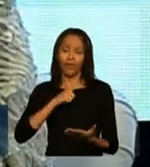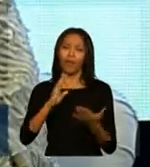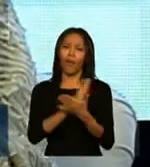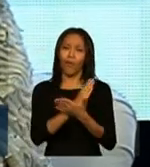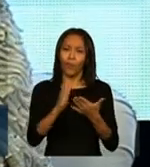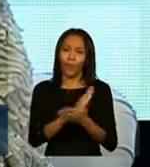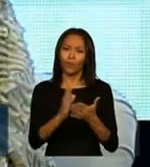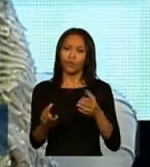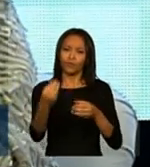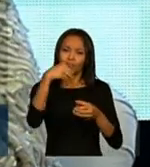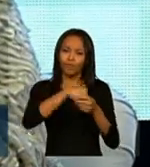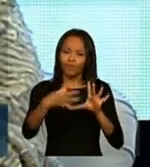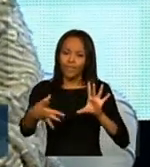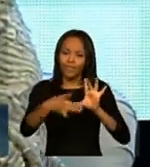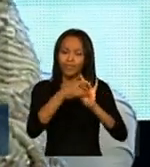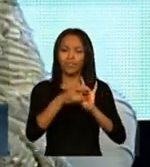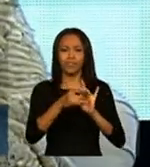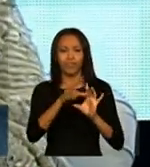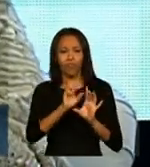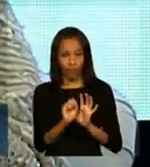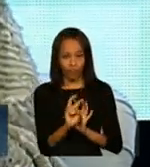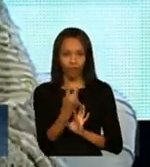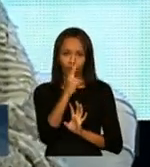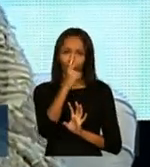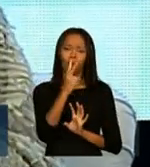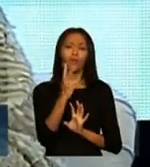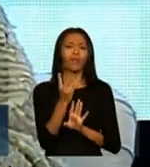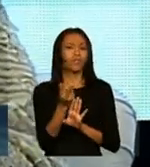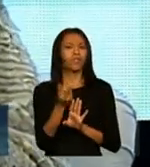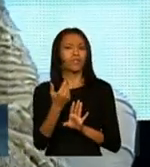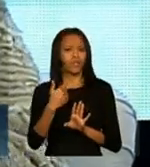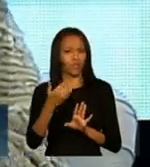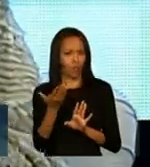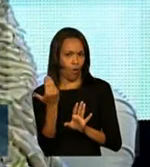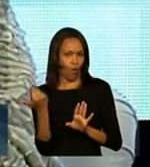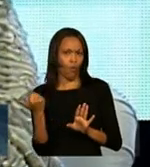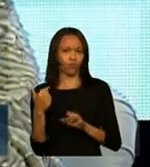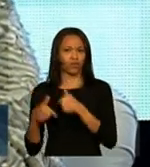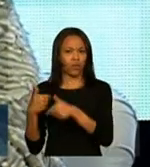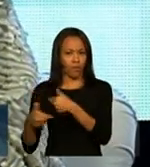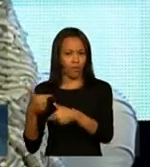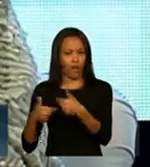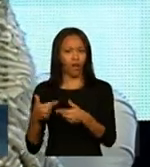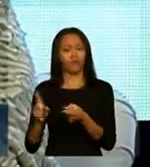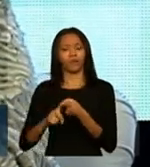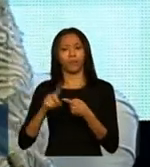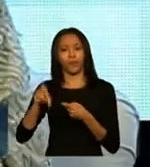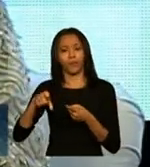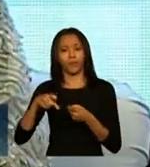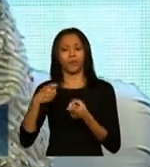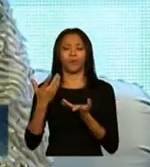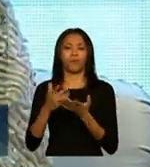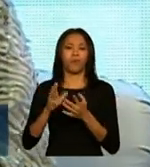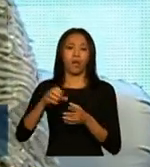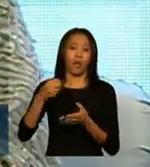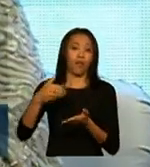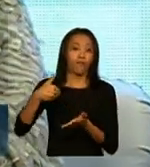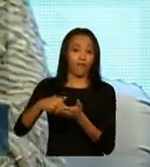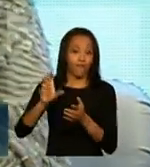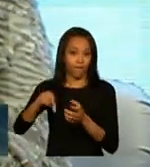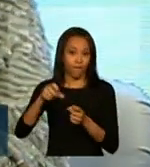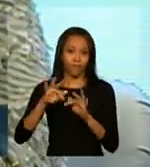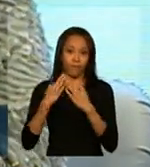que são valores que estiveram presentes em outras das nossas agendas, como é do Bolsa Família, como é do Luz para